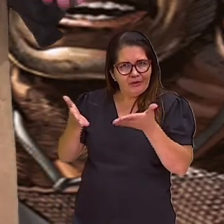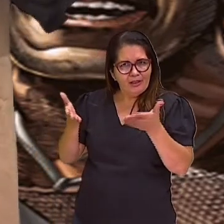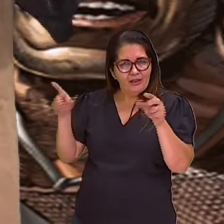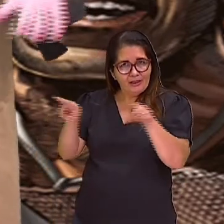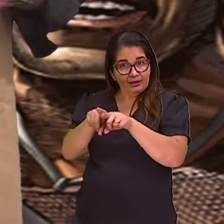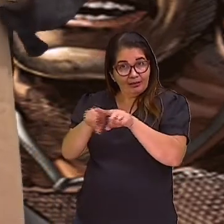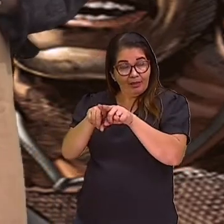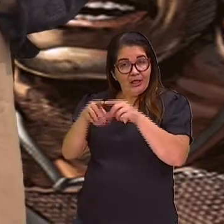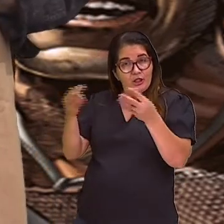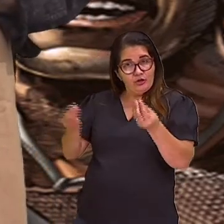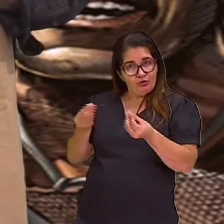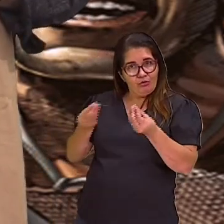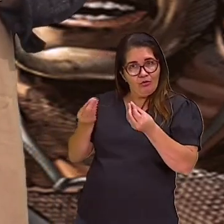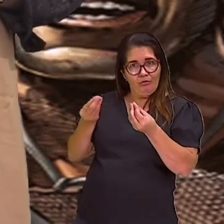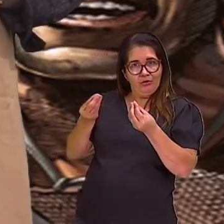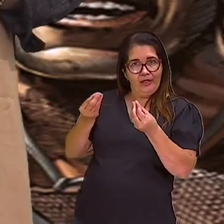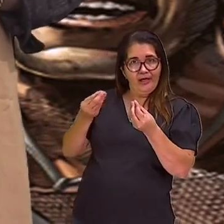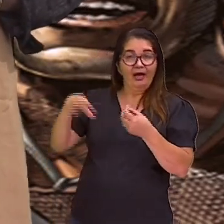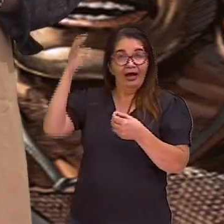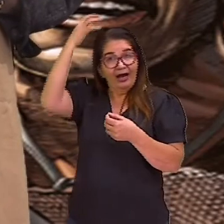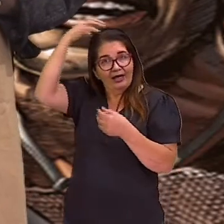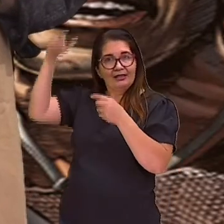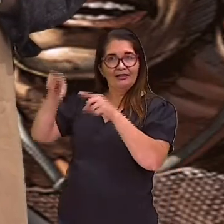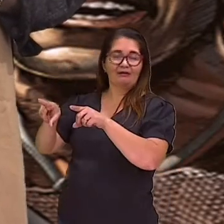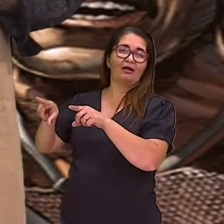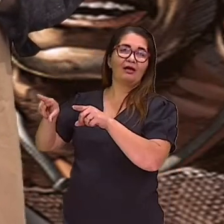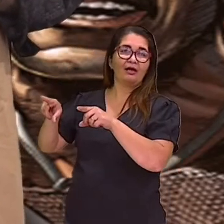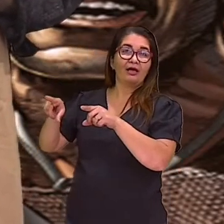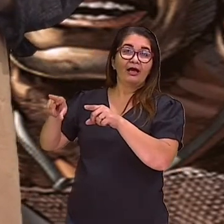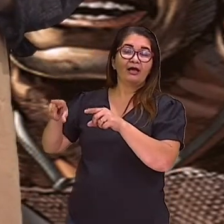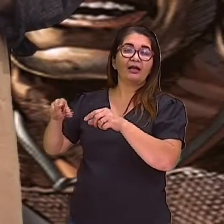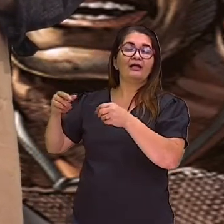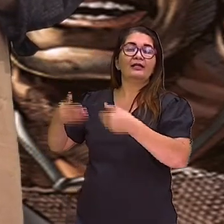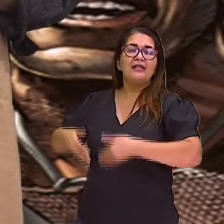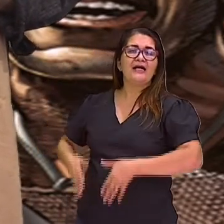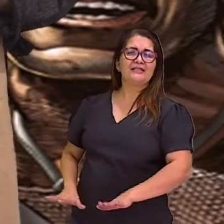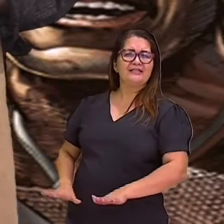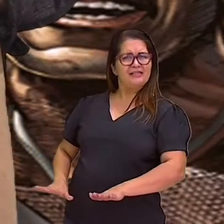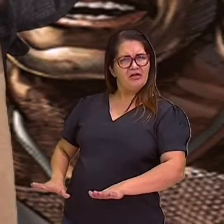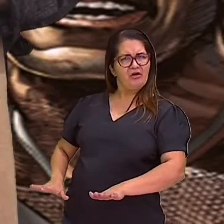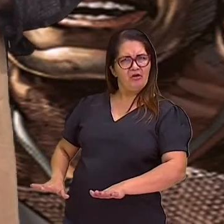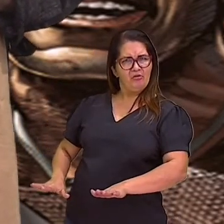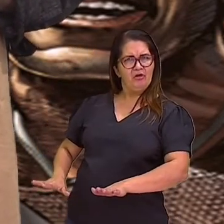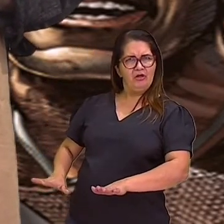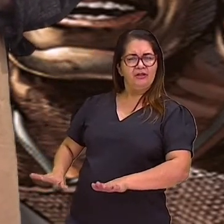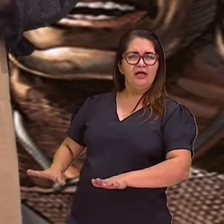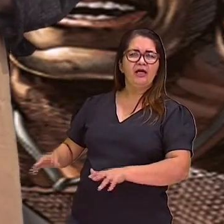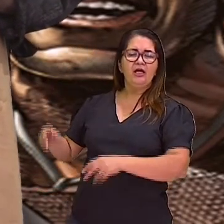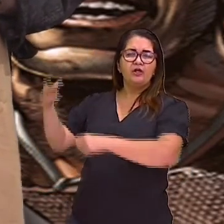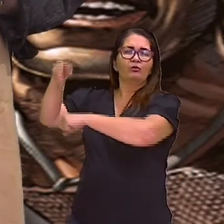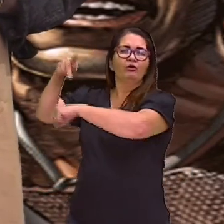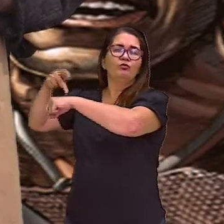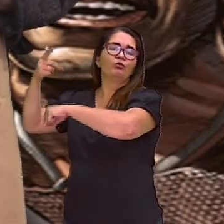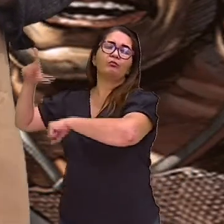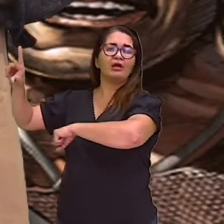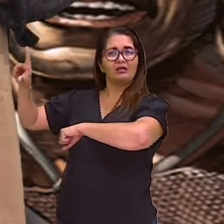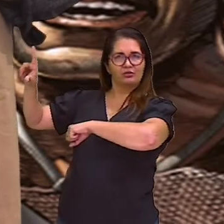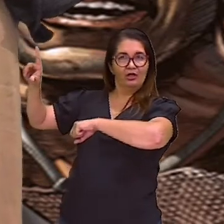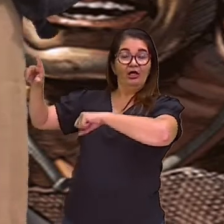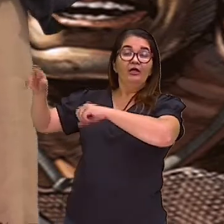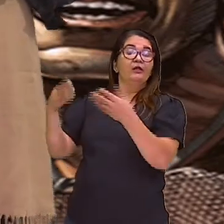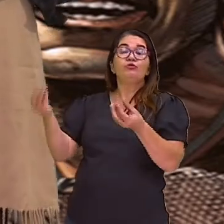a aula de hoje? Uma curiosidade, para sabermos que vivemos hoje uma transformação